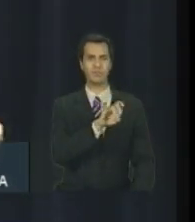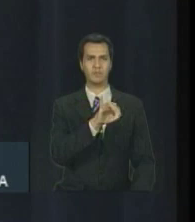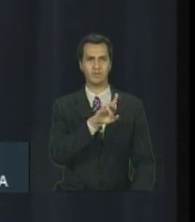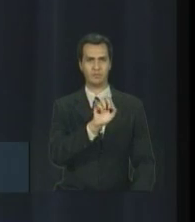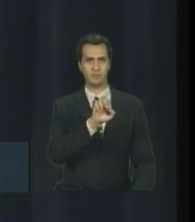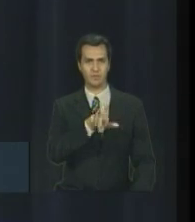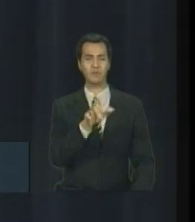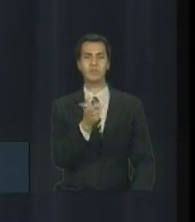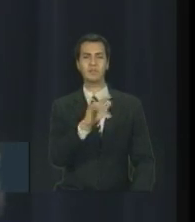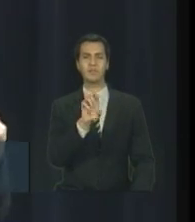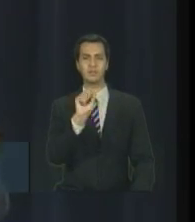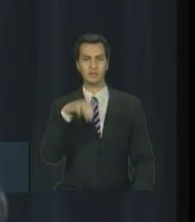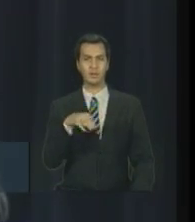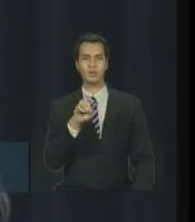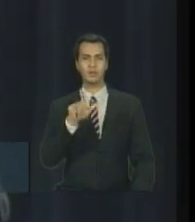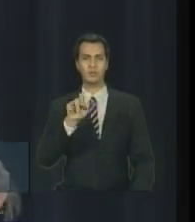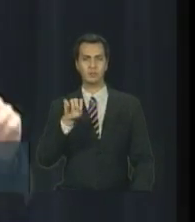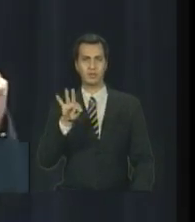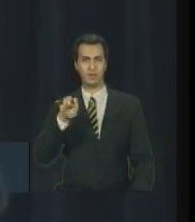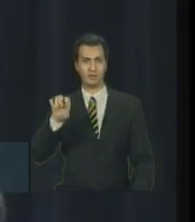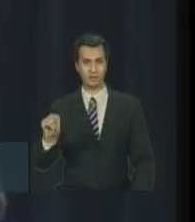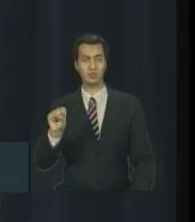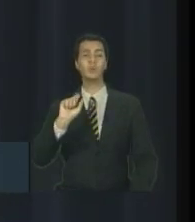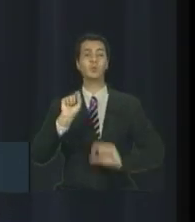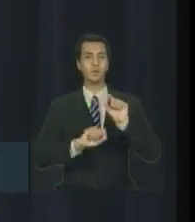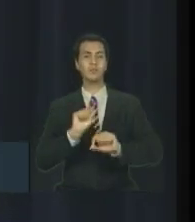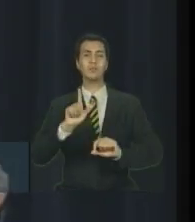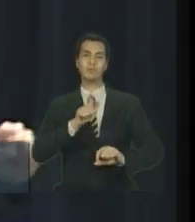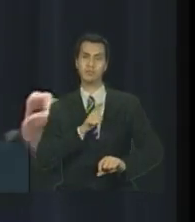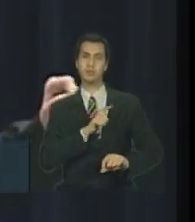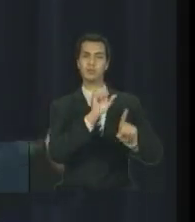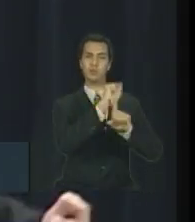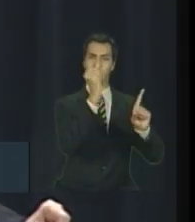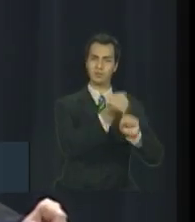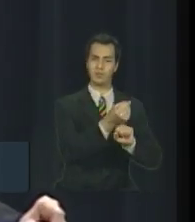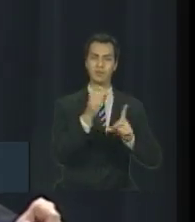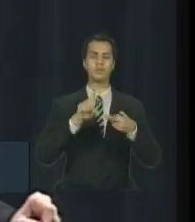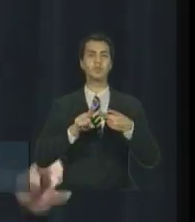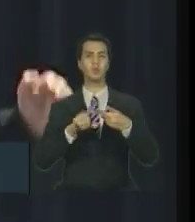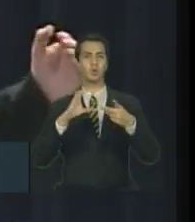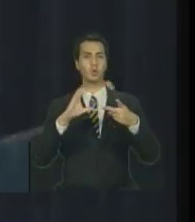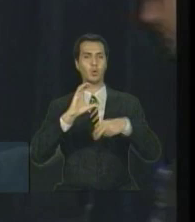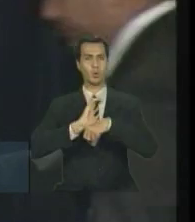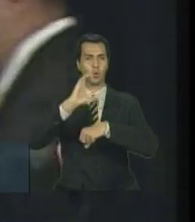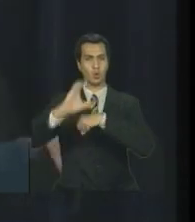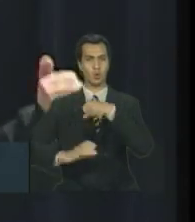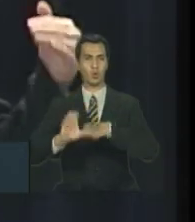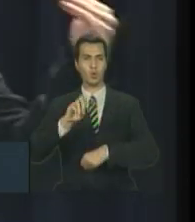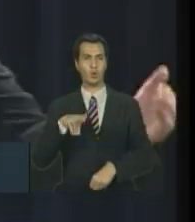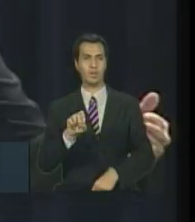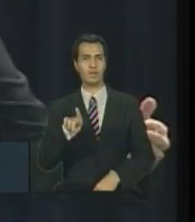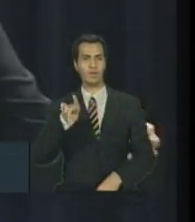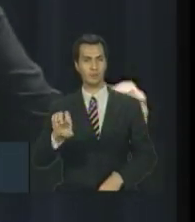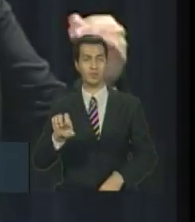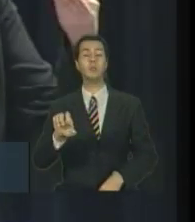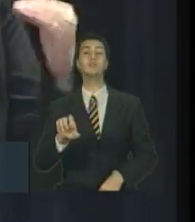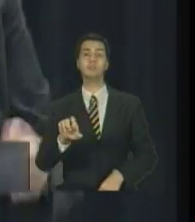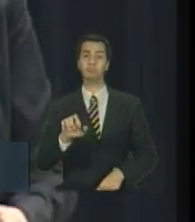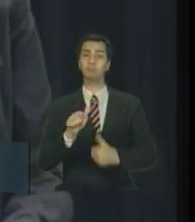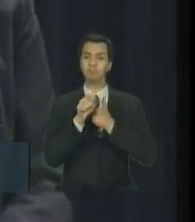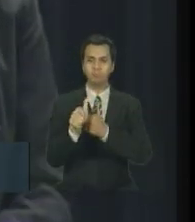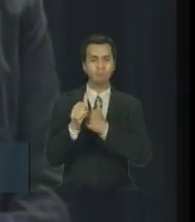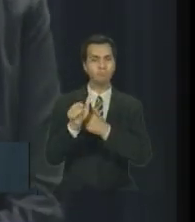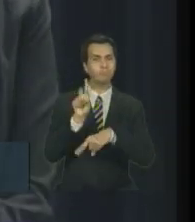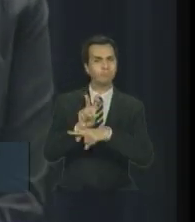próprio CONAD, a quem o governo federal estará prestando contas semestralmente, anualmente, de